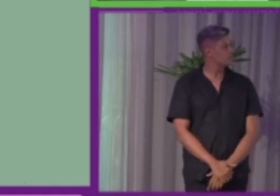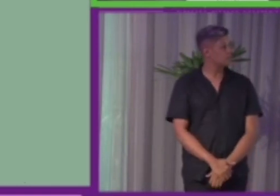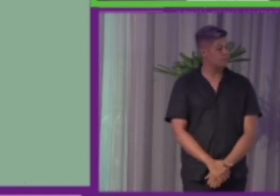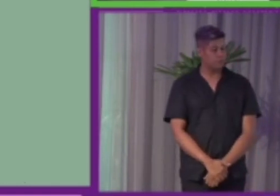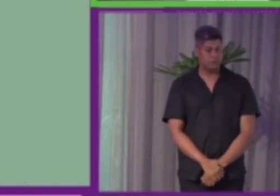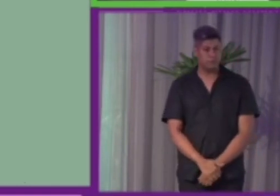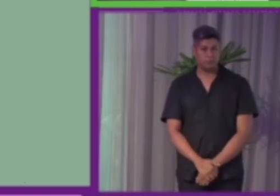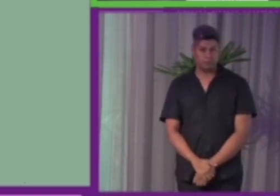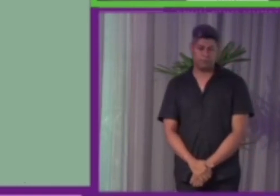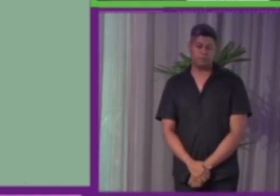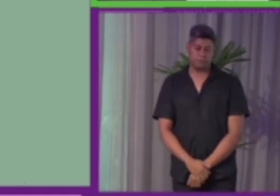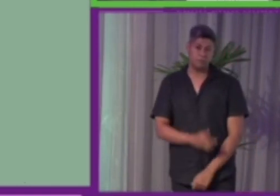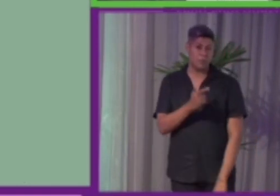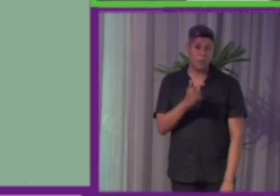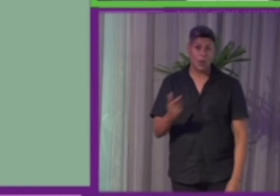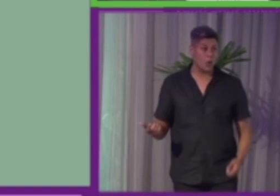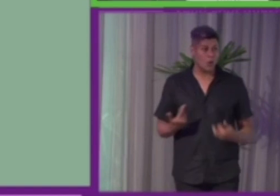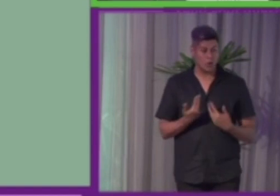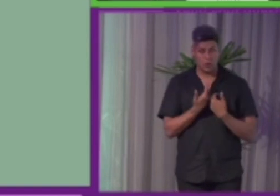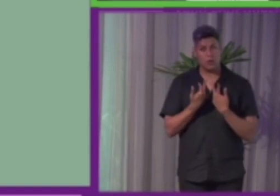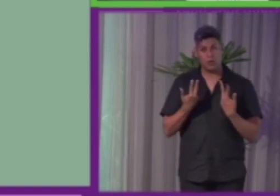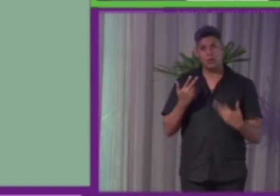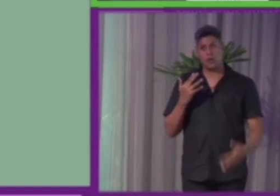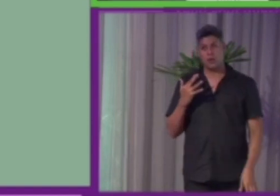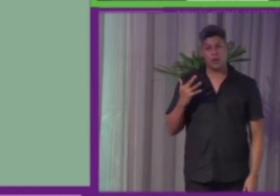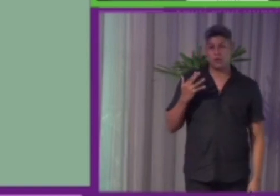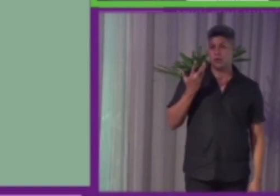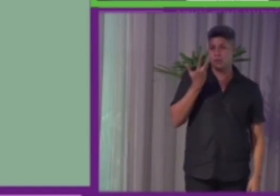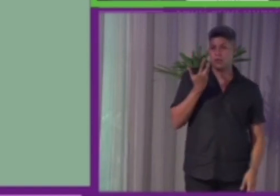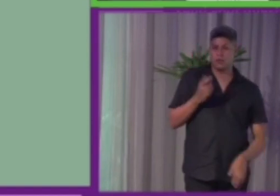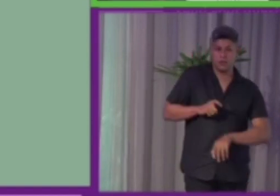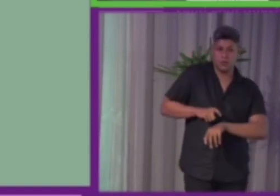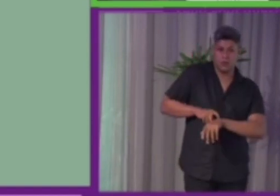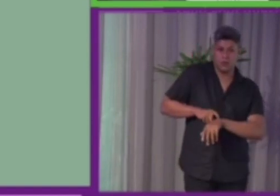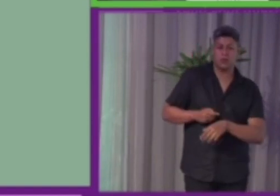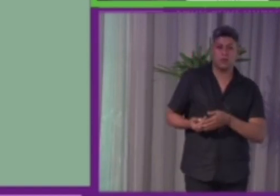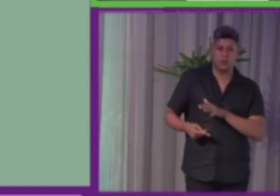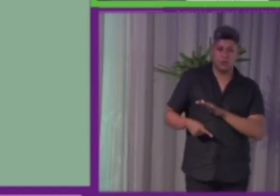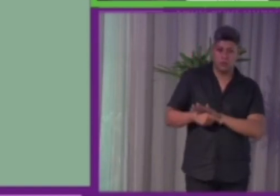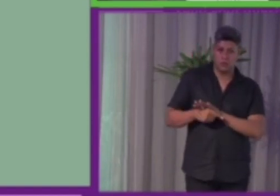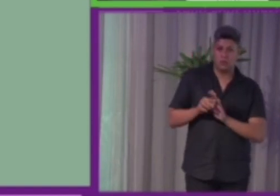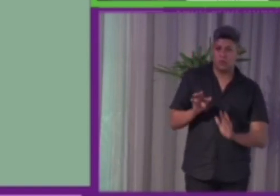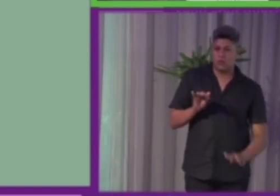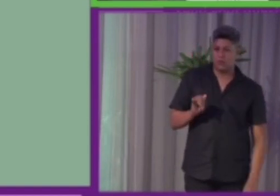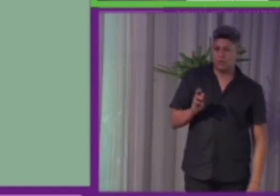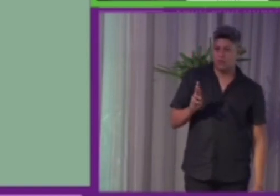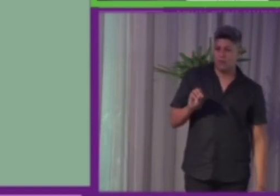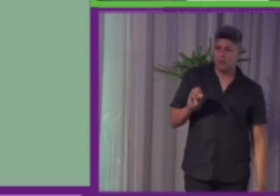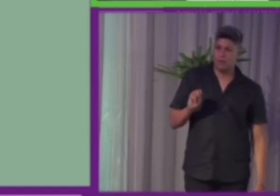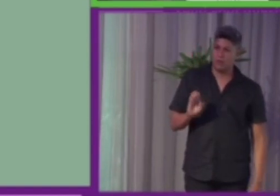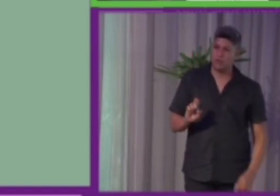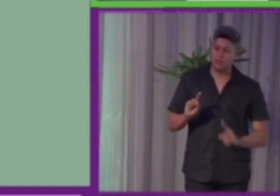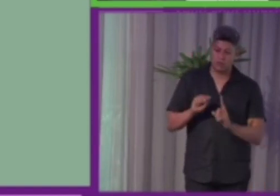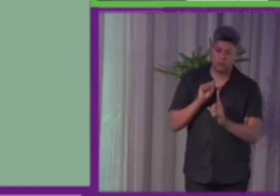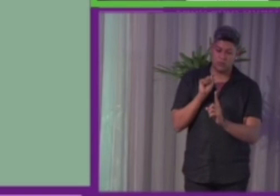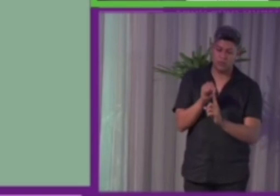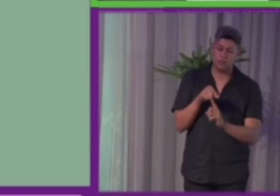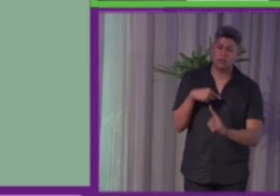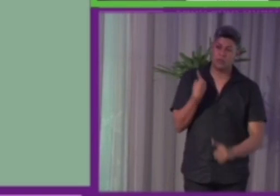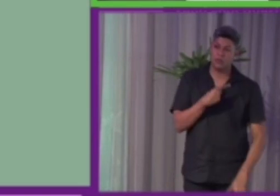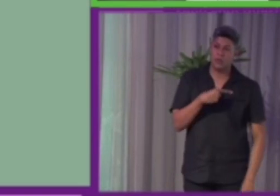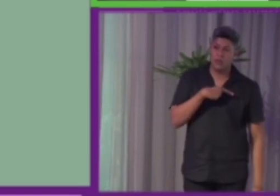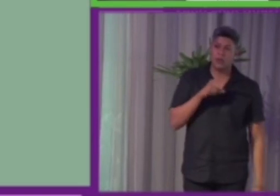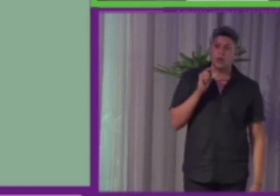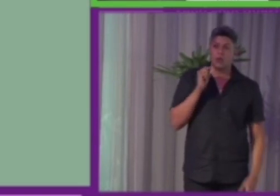Bom, outra coisa que aconteceu ao longo do tempo com o nosso registro de fibrose cística é que o registro acabou sendo o caminho para a gente ter um